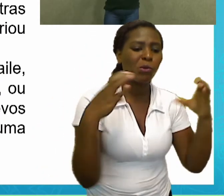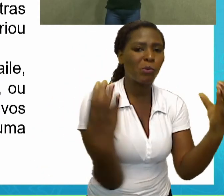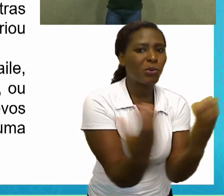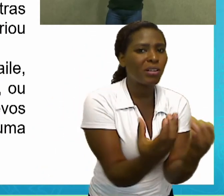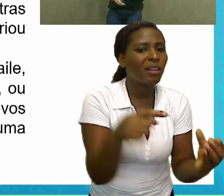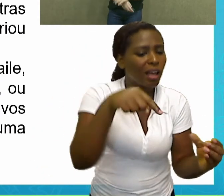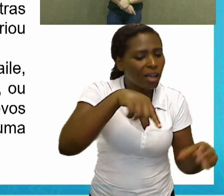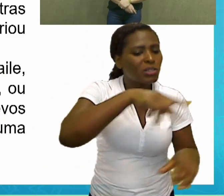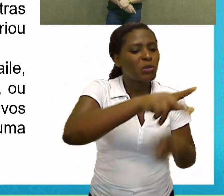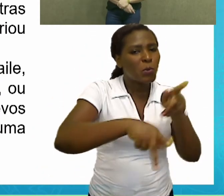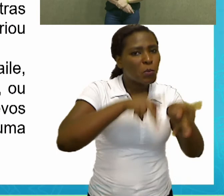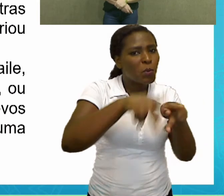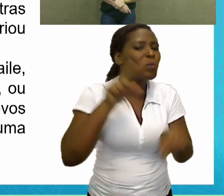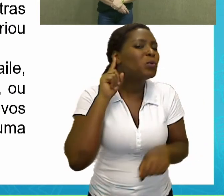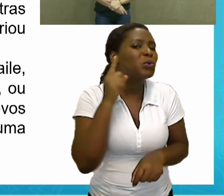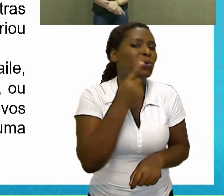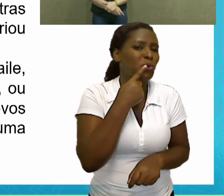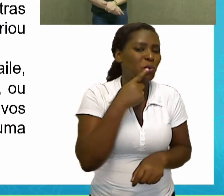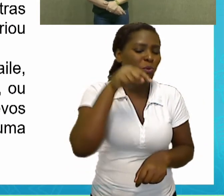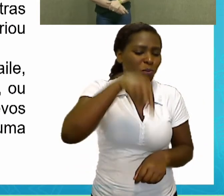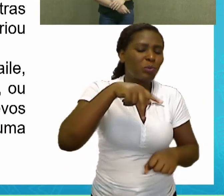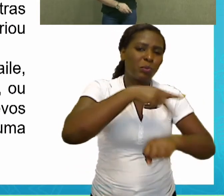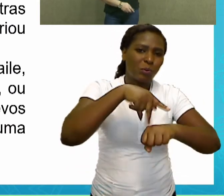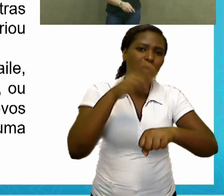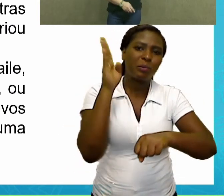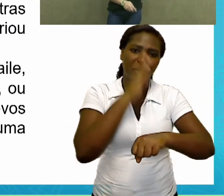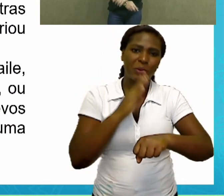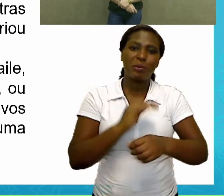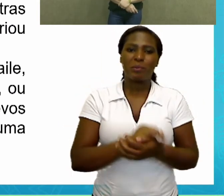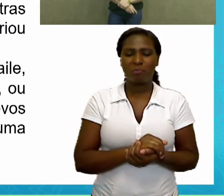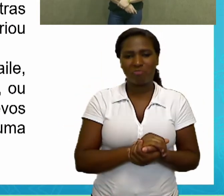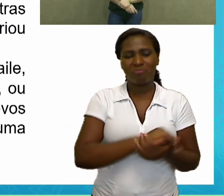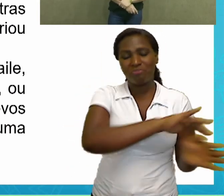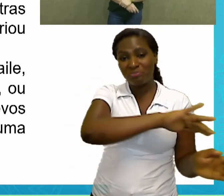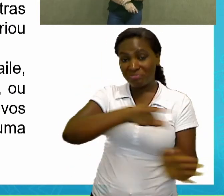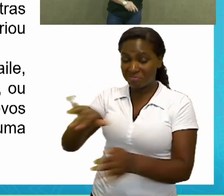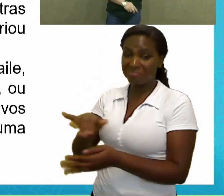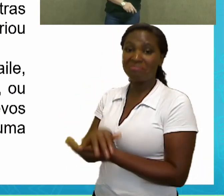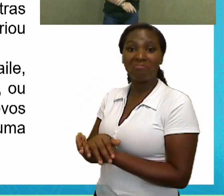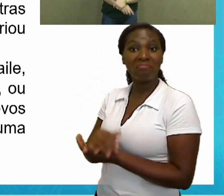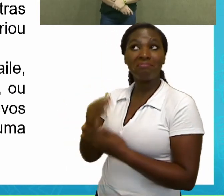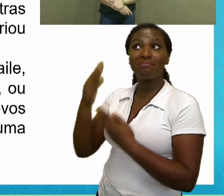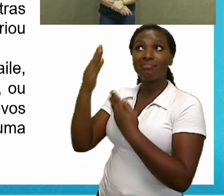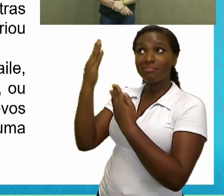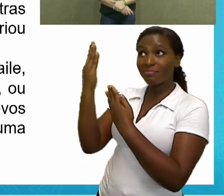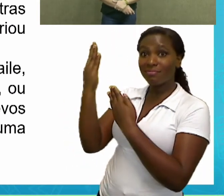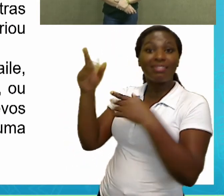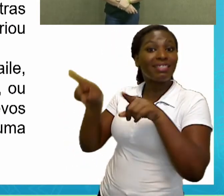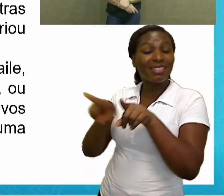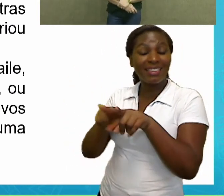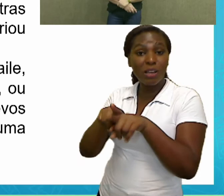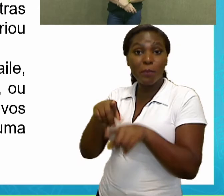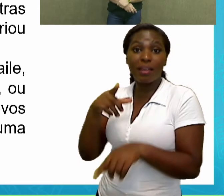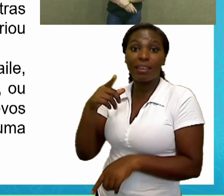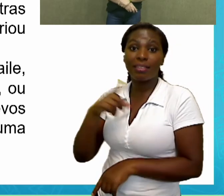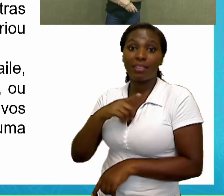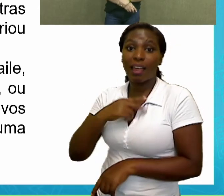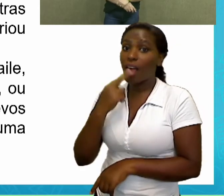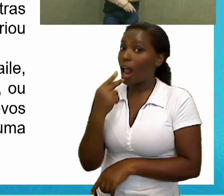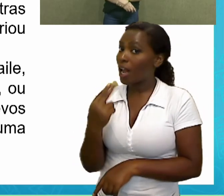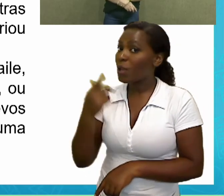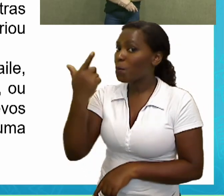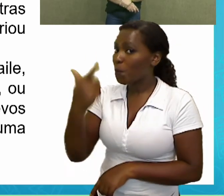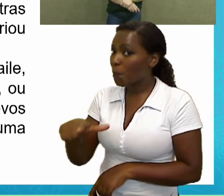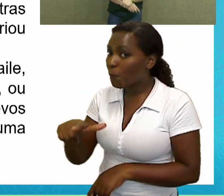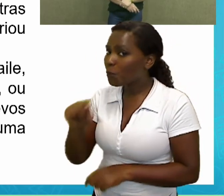E temos também o Braille. O francês Louis Braille criou um sistema de leitura